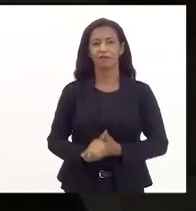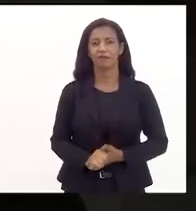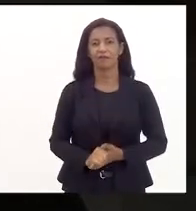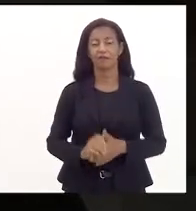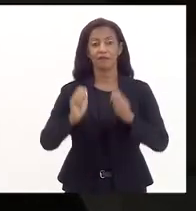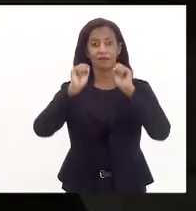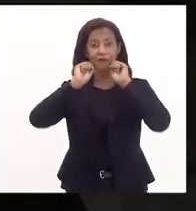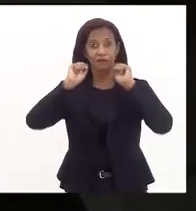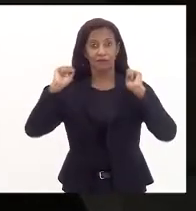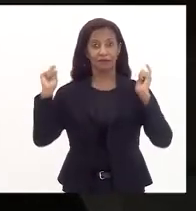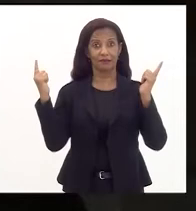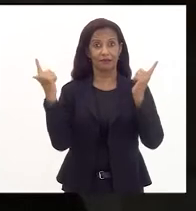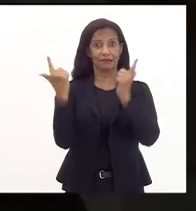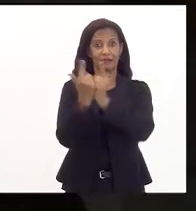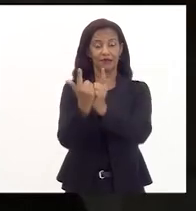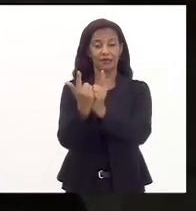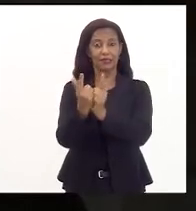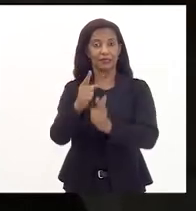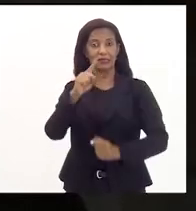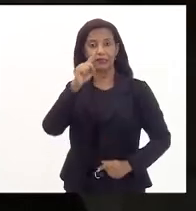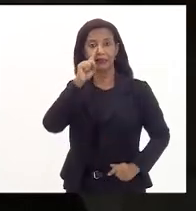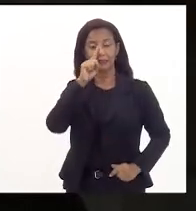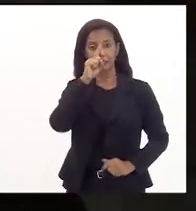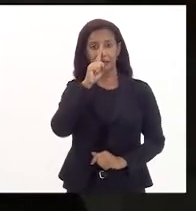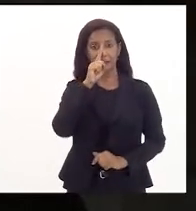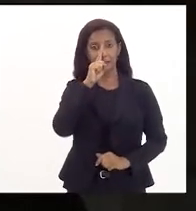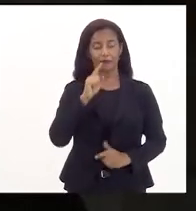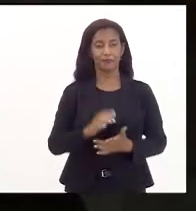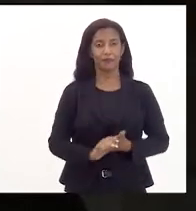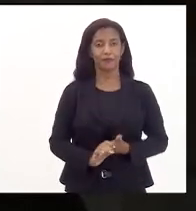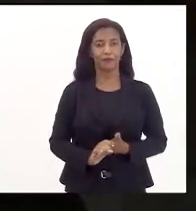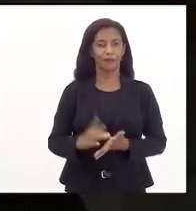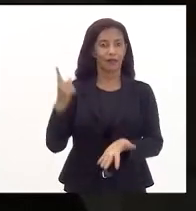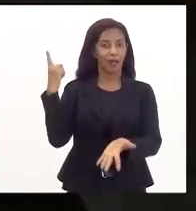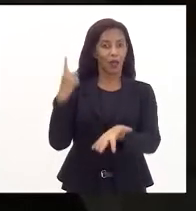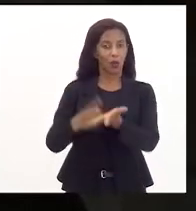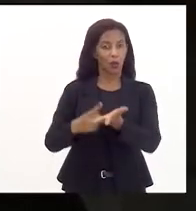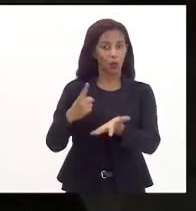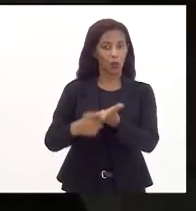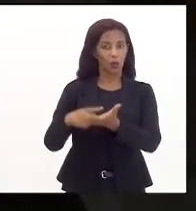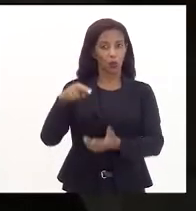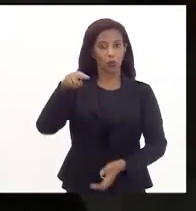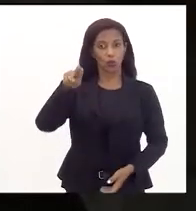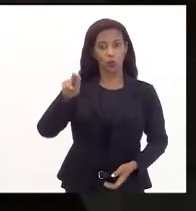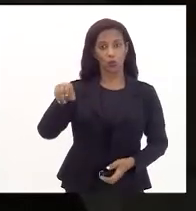Alerge põe em risco acordo com a União